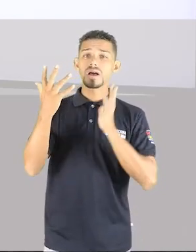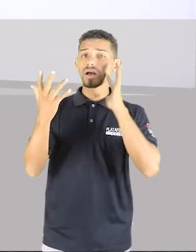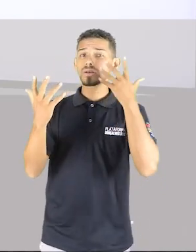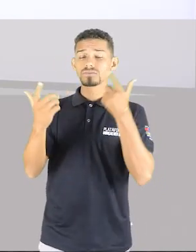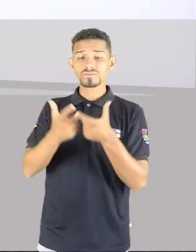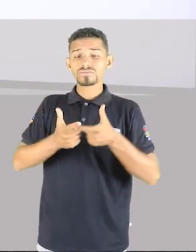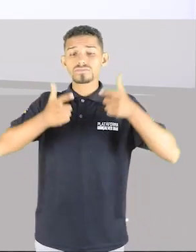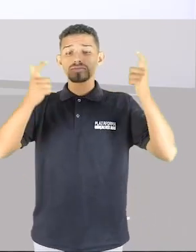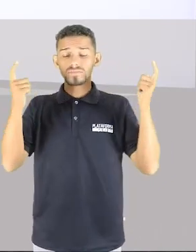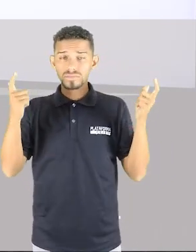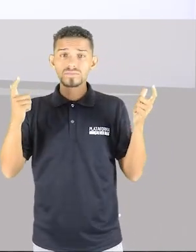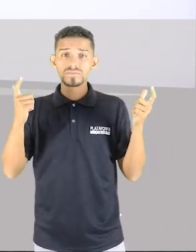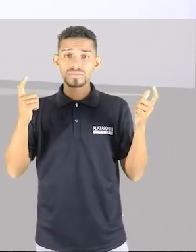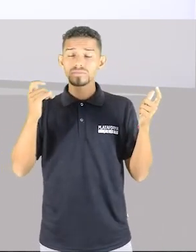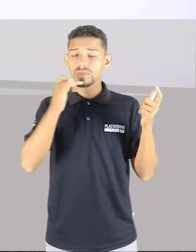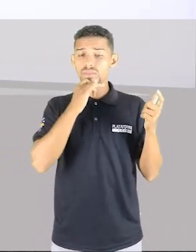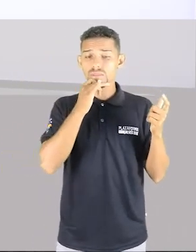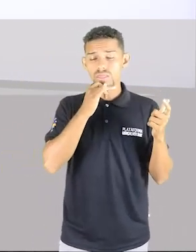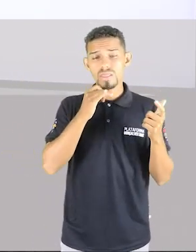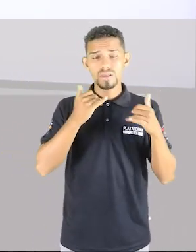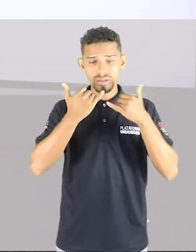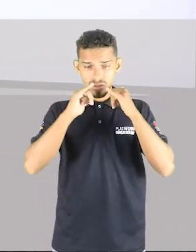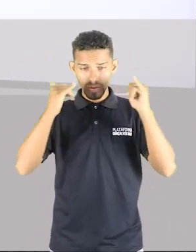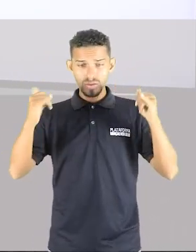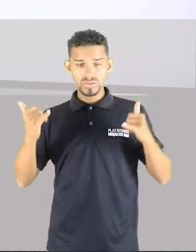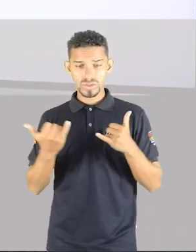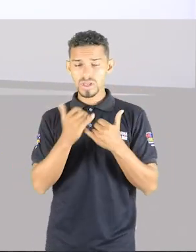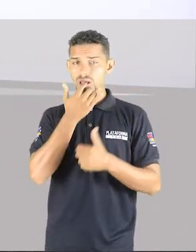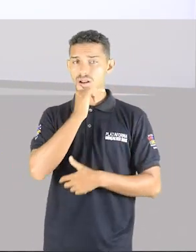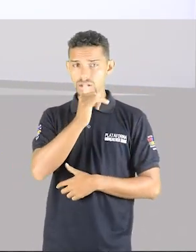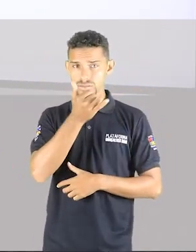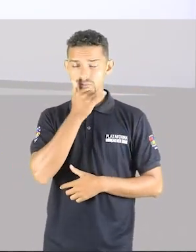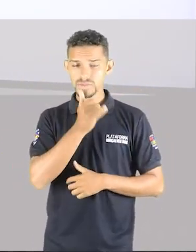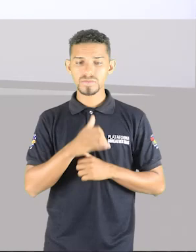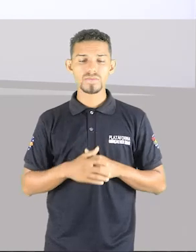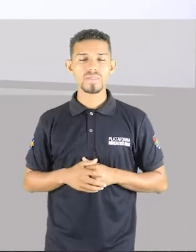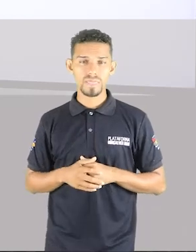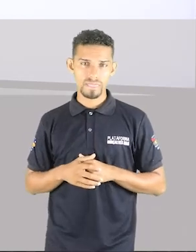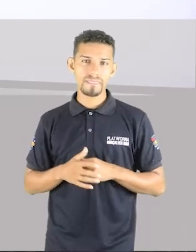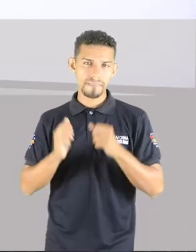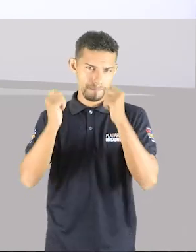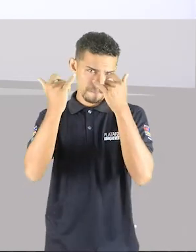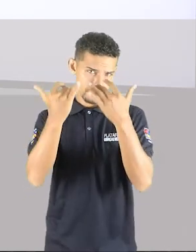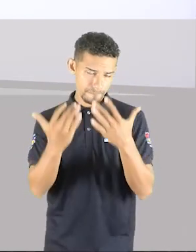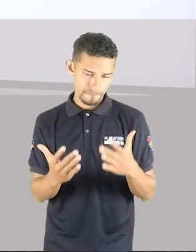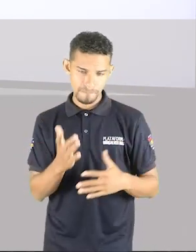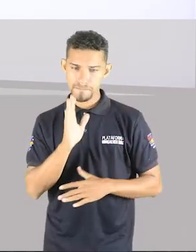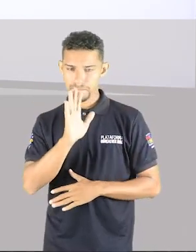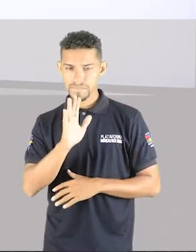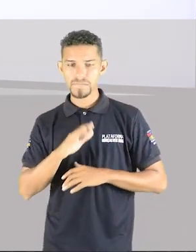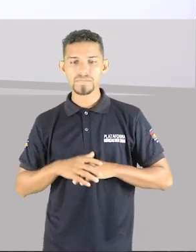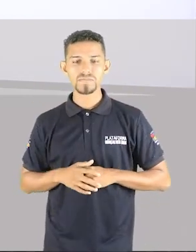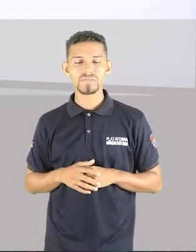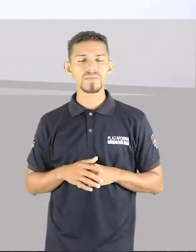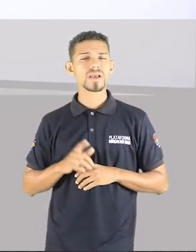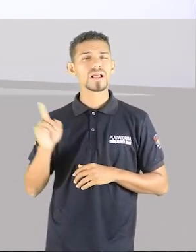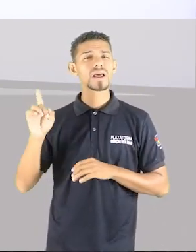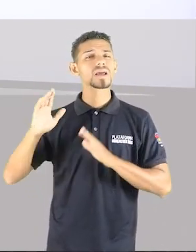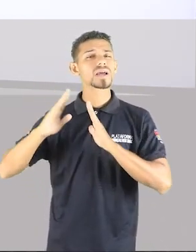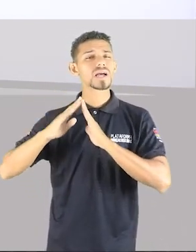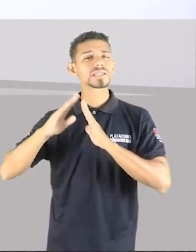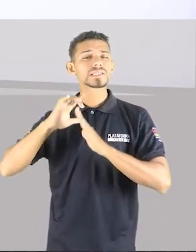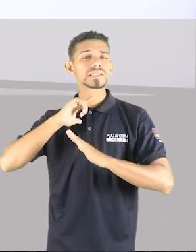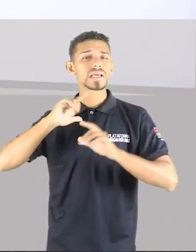eventual de um eventual aumento de corrente elétrica Deixa eu explicar melhor na casa da gente tem a